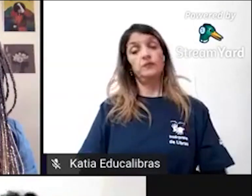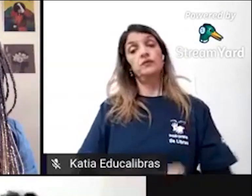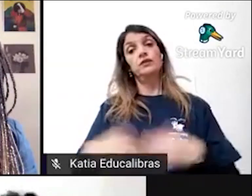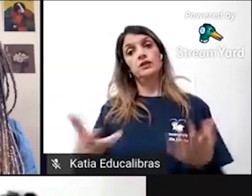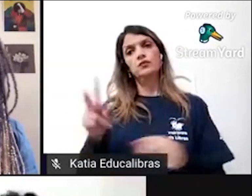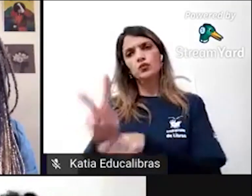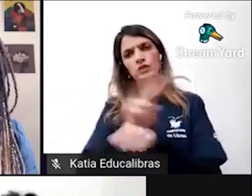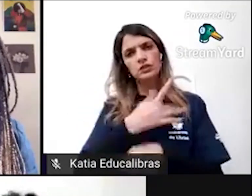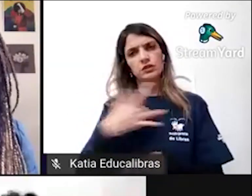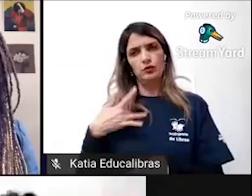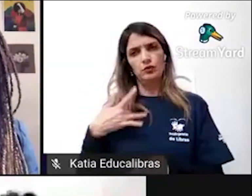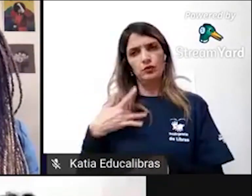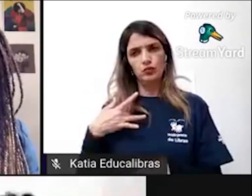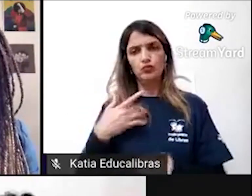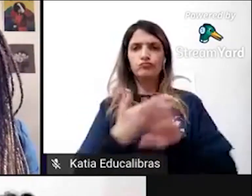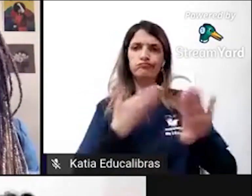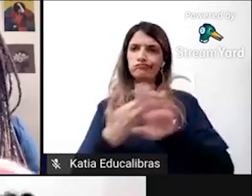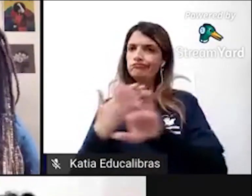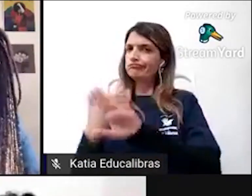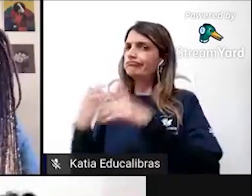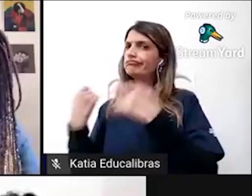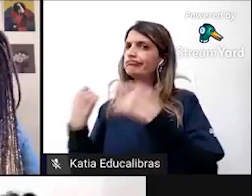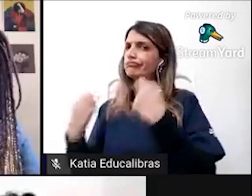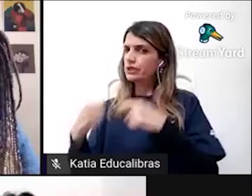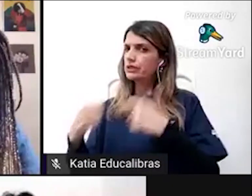nossa saúde, isolamento,